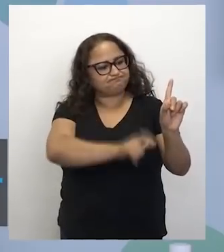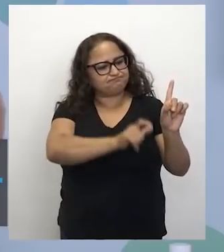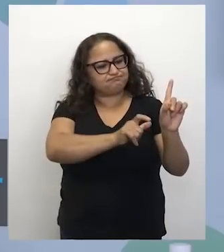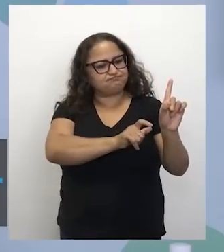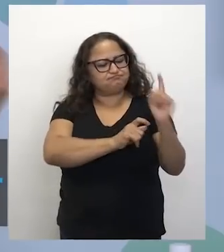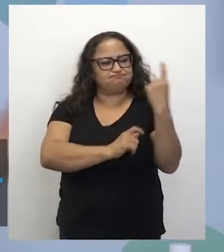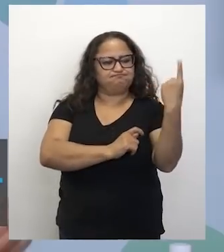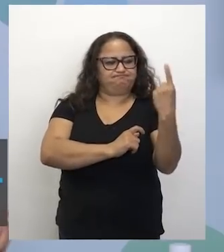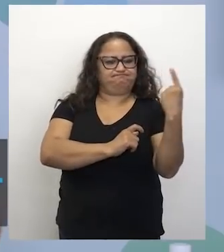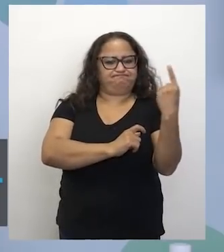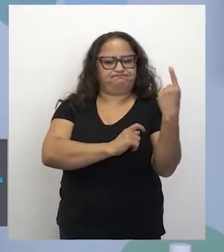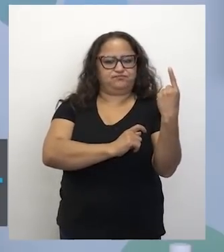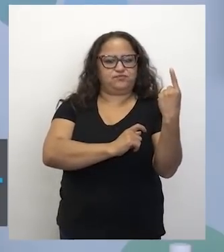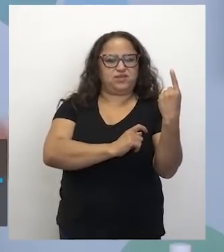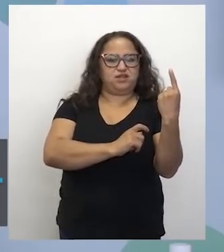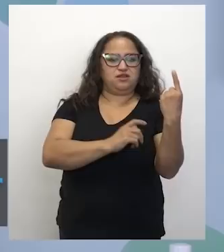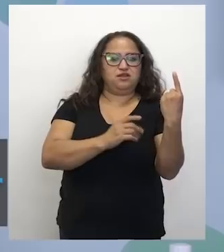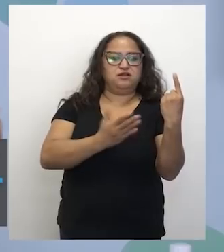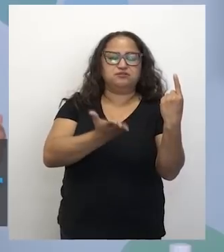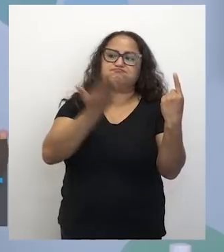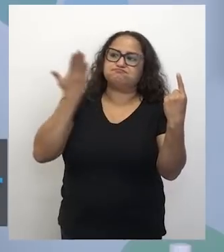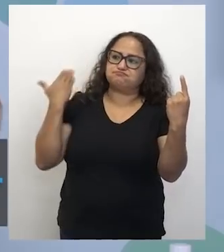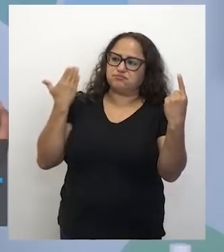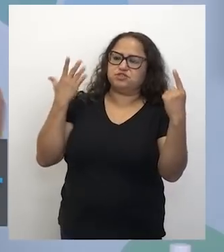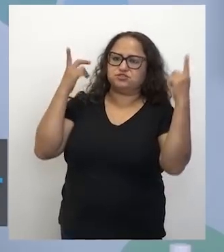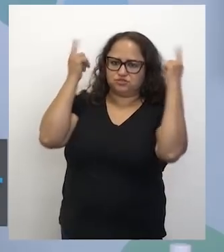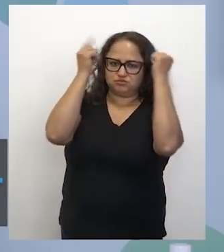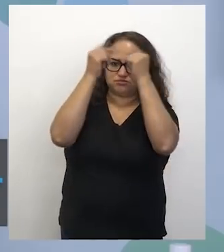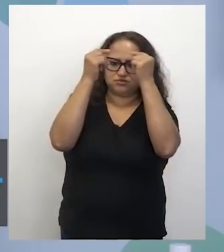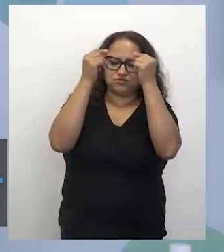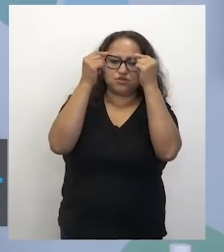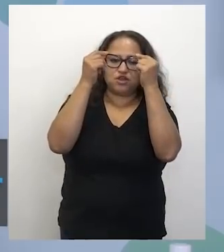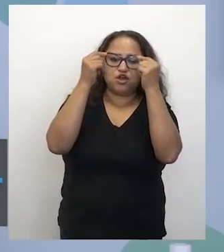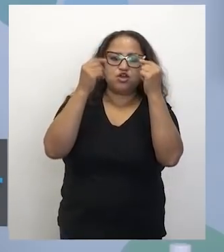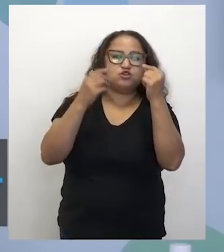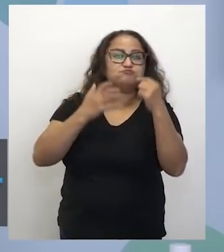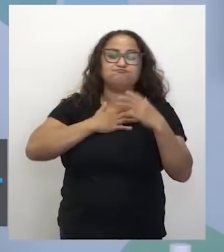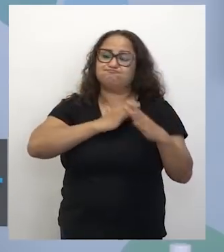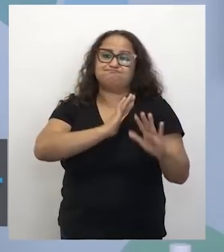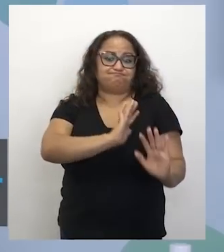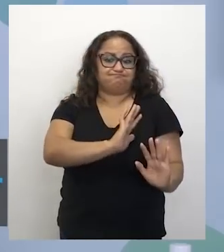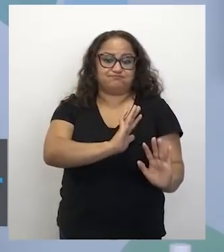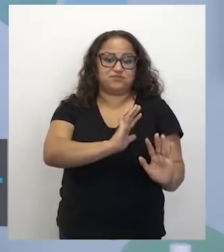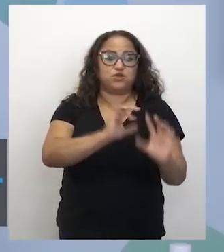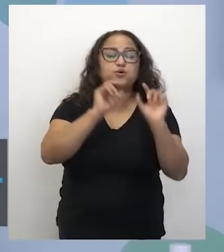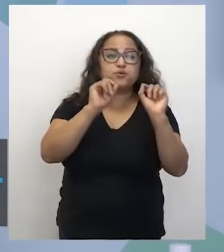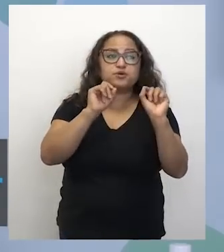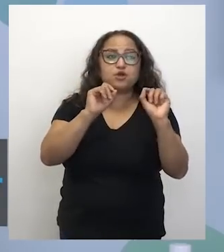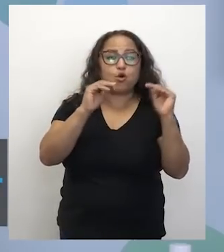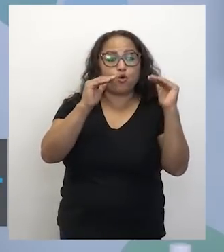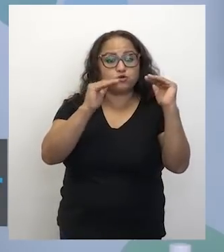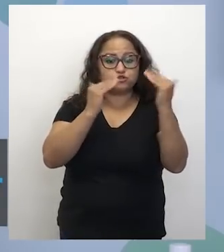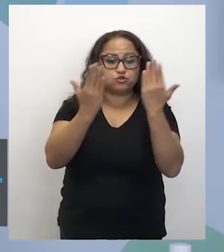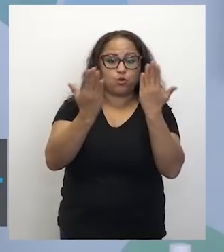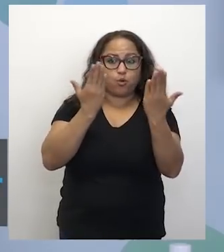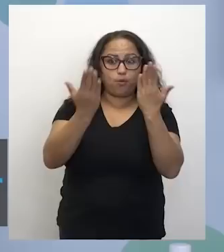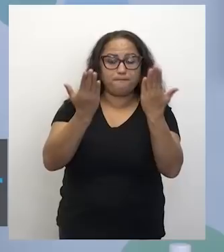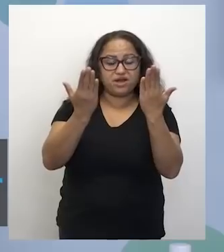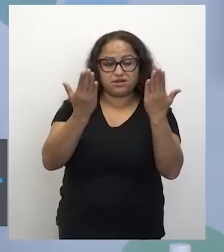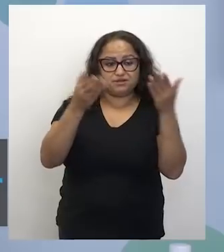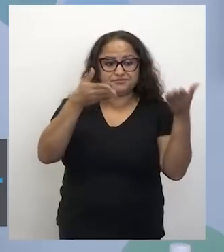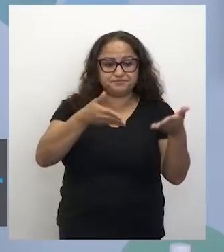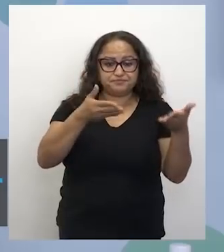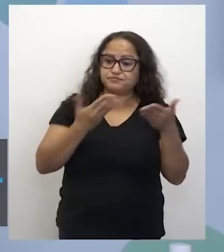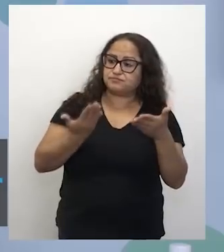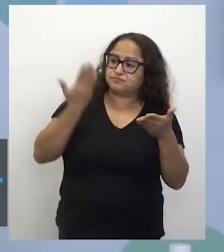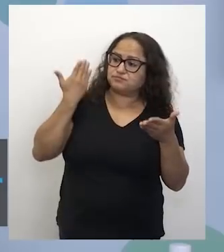era quase inconcebível para os gregos antigos, né? Então a gente consegue discernir, comparar uma coisa da outra. E